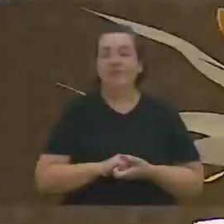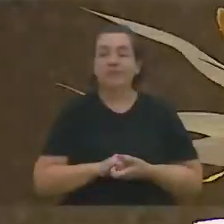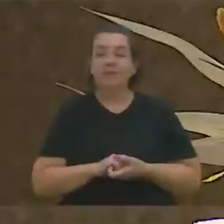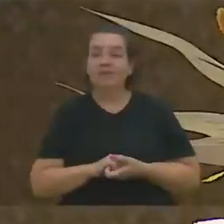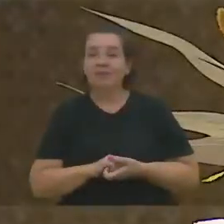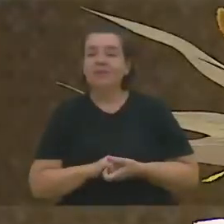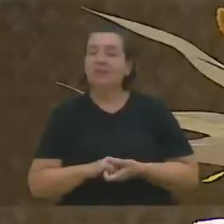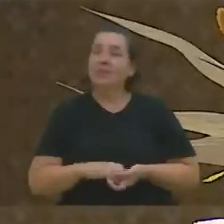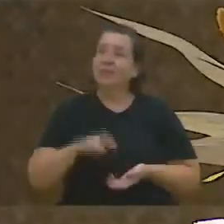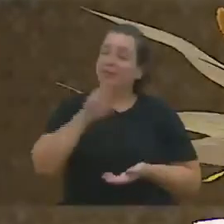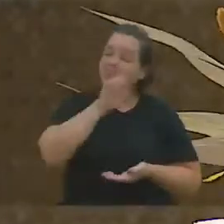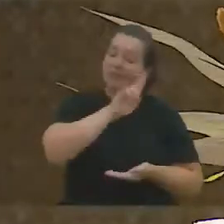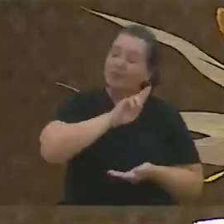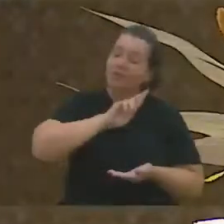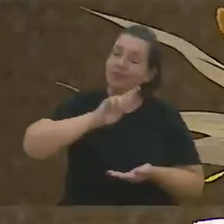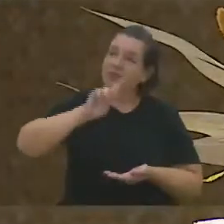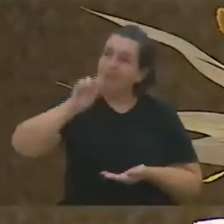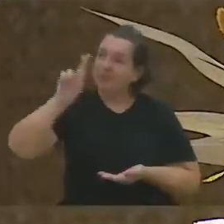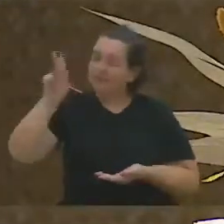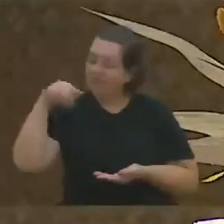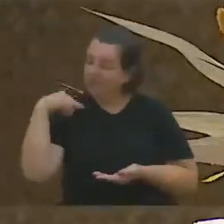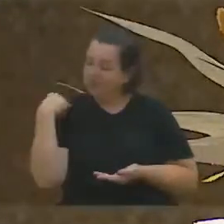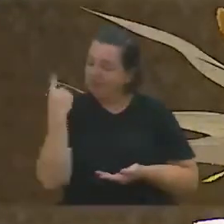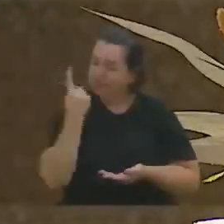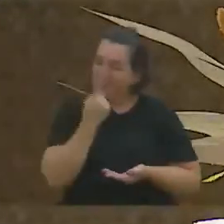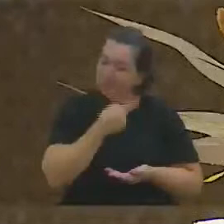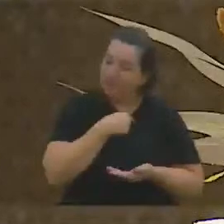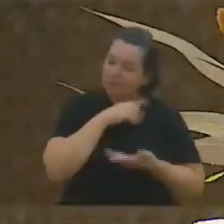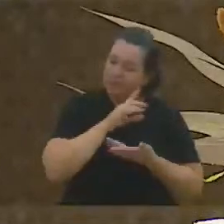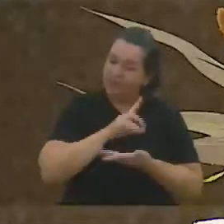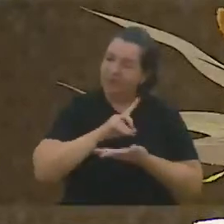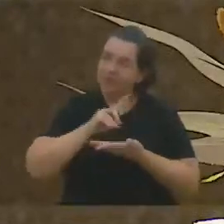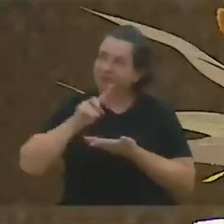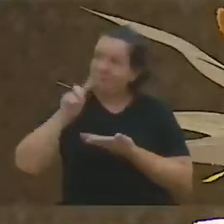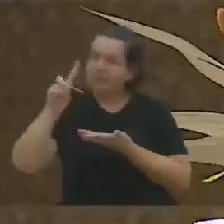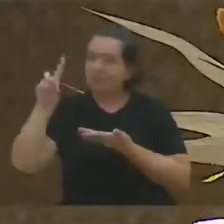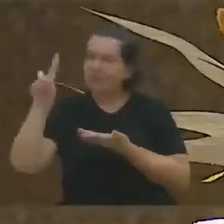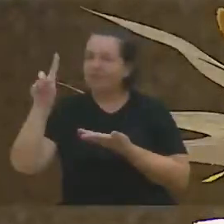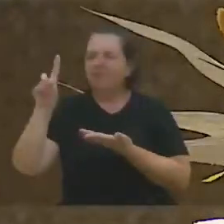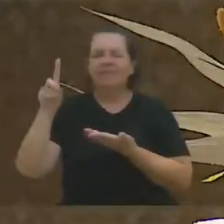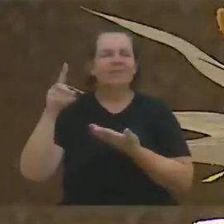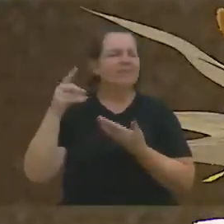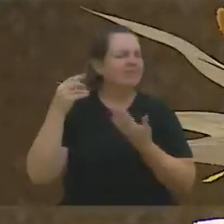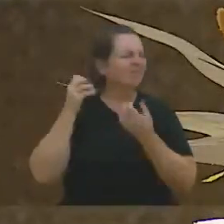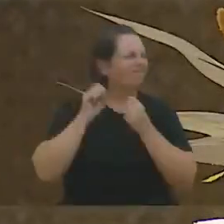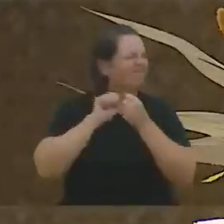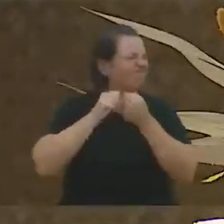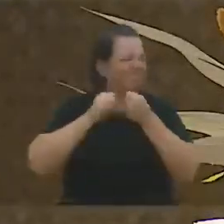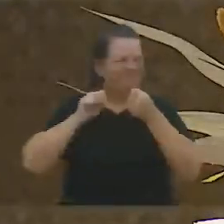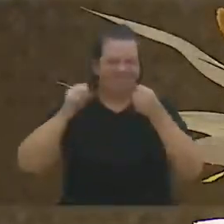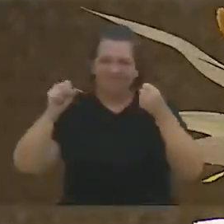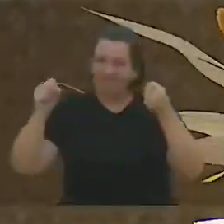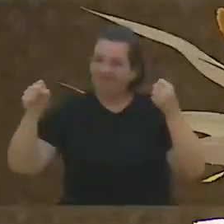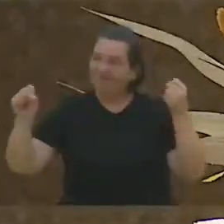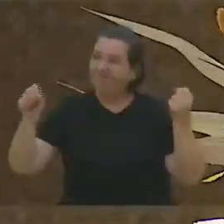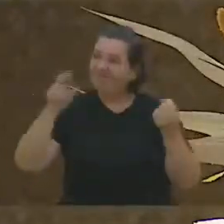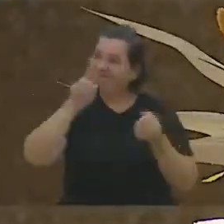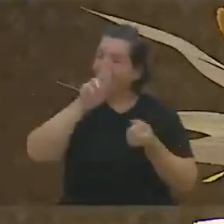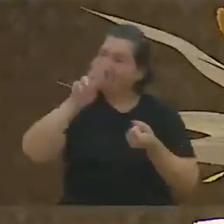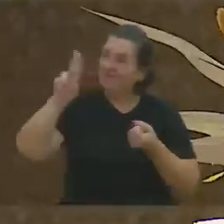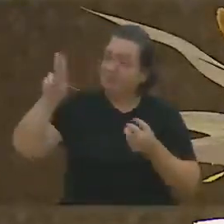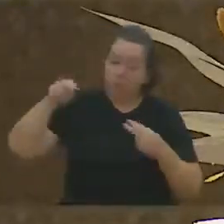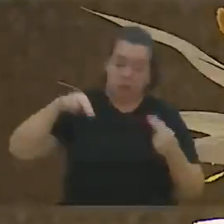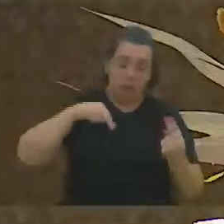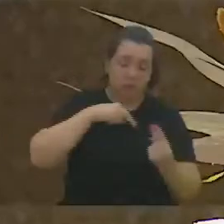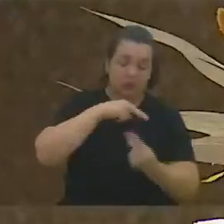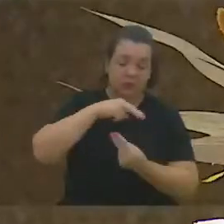Ó Senhor, nosso Deus, como é grande